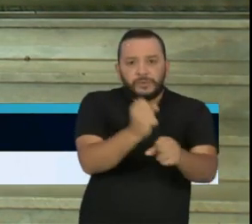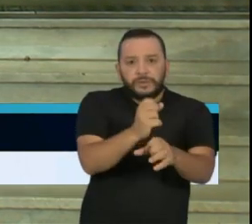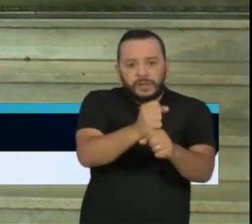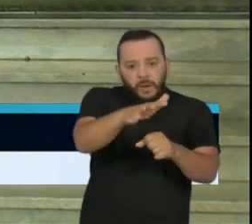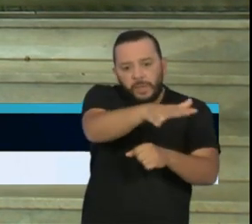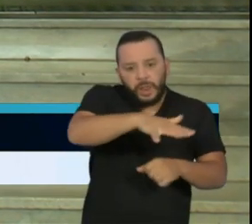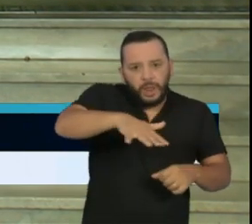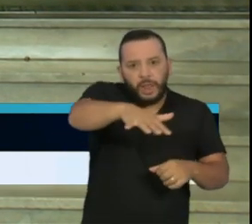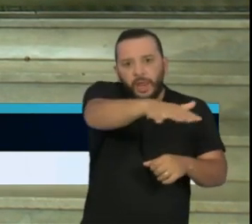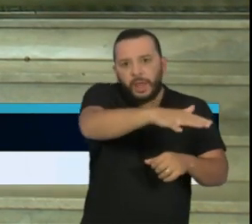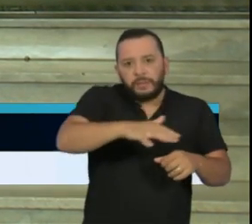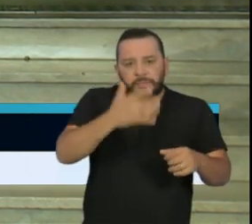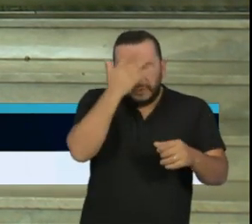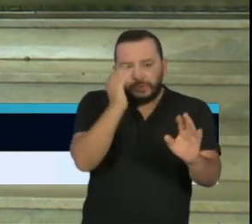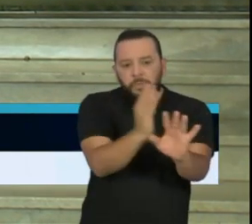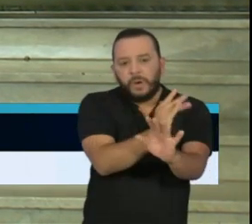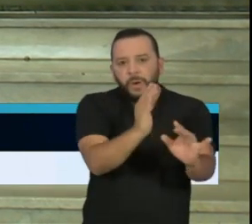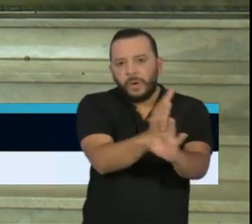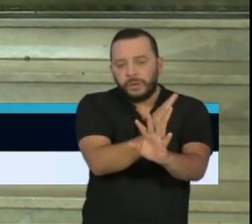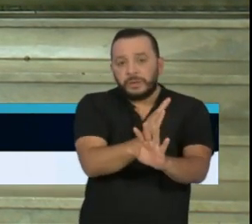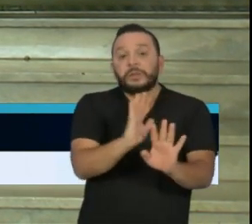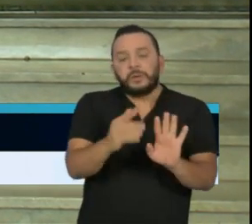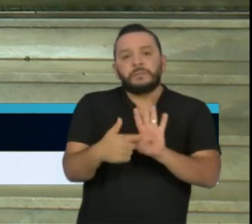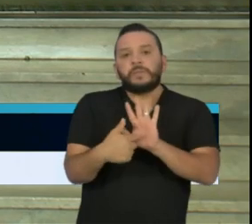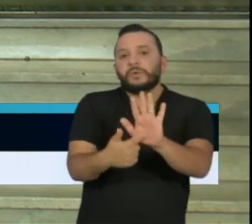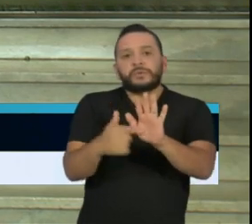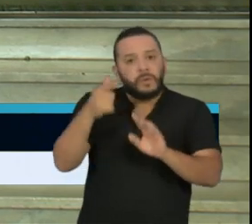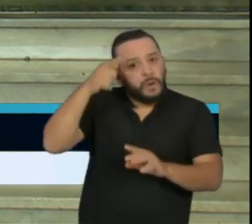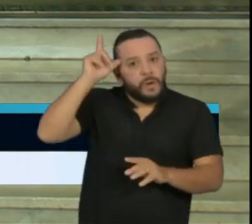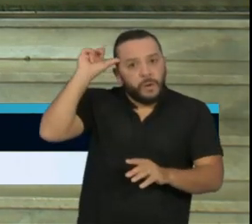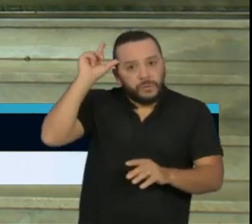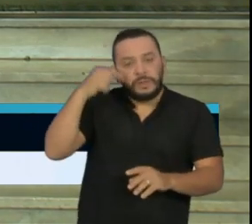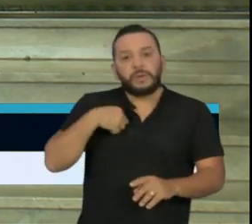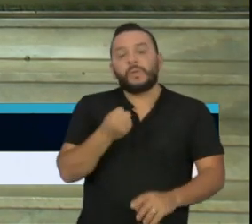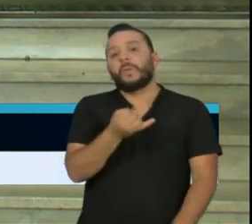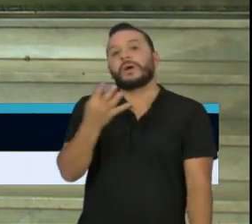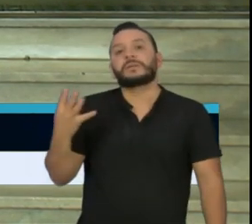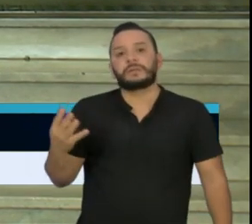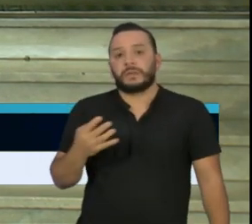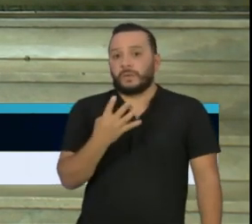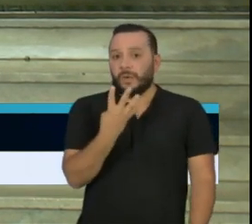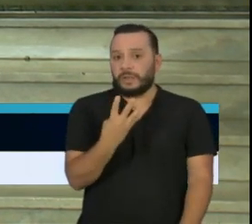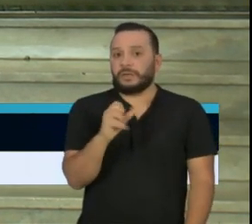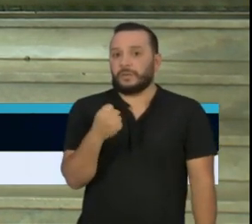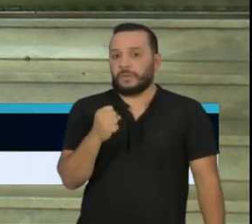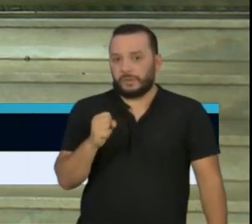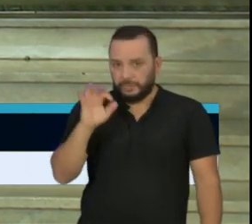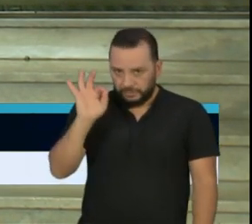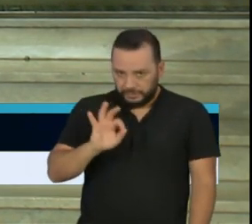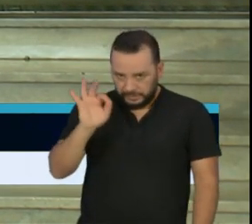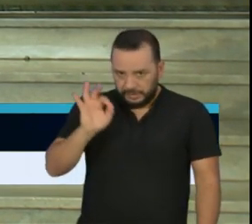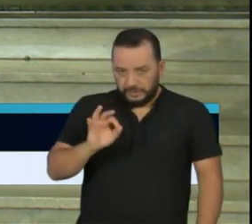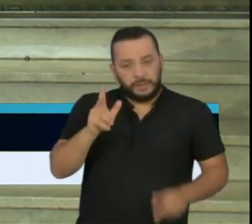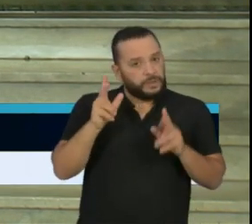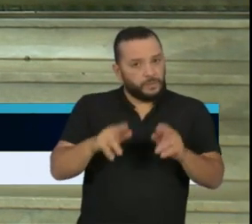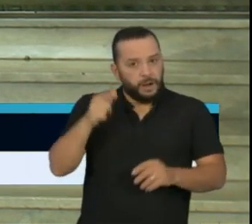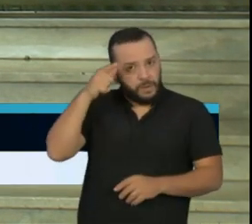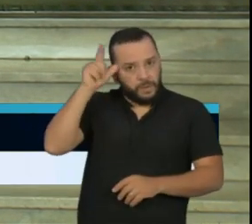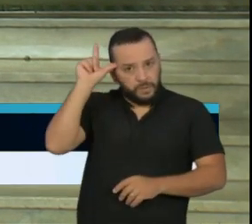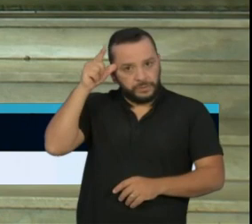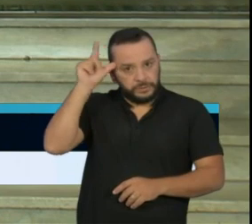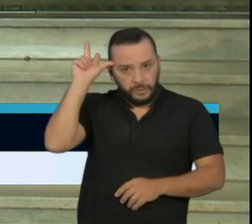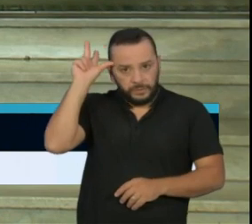região metropolitana de São Paulo ontem foi de 48%, a mesma taxa do